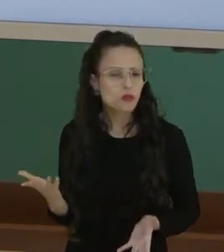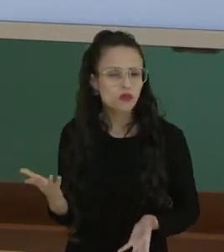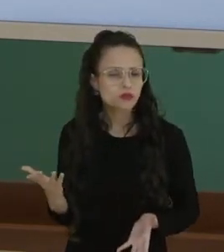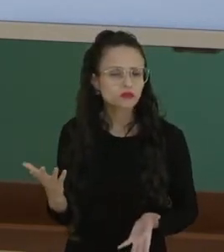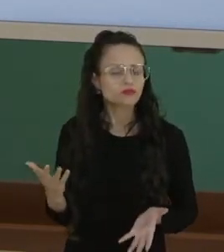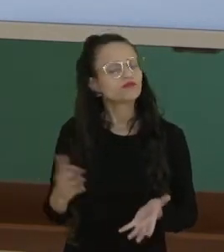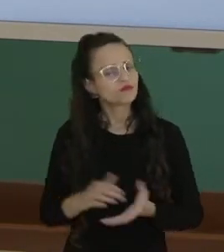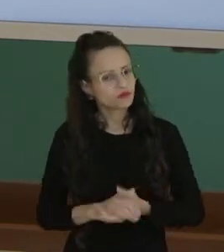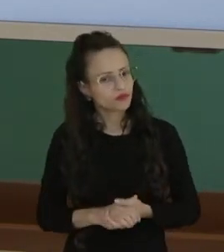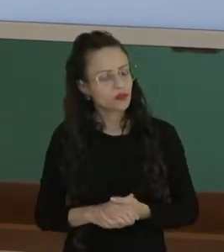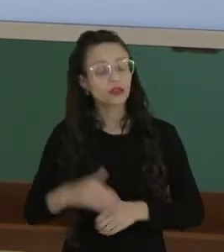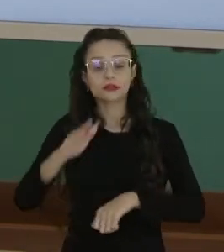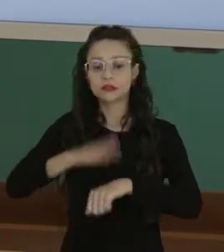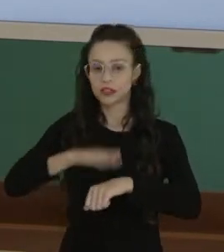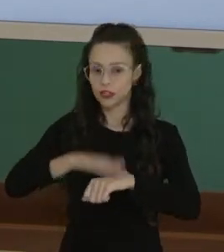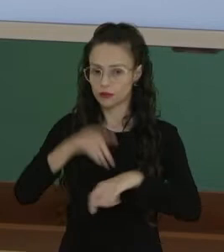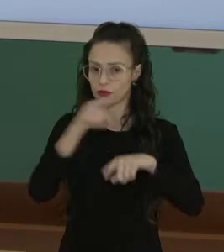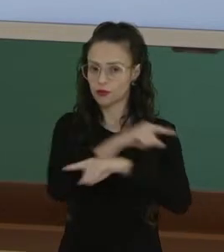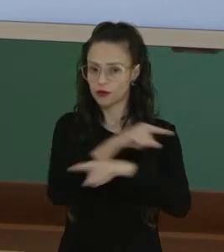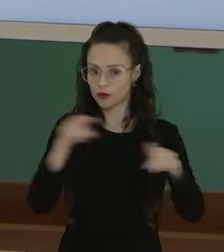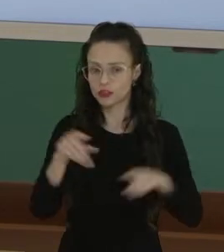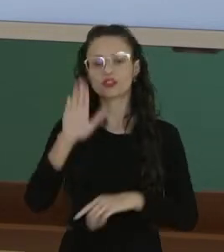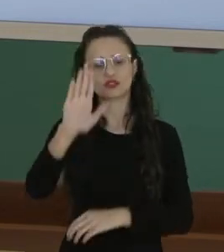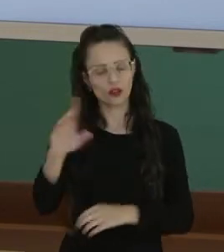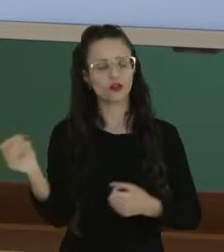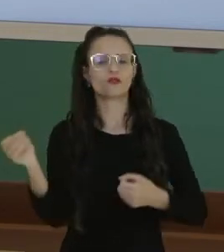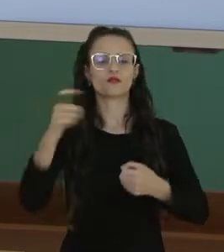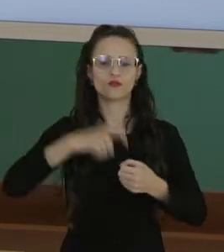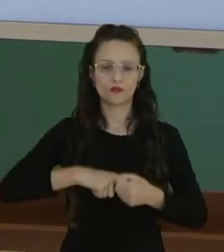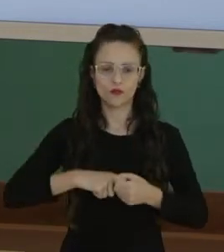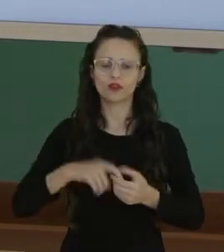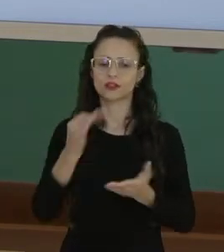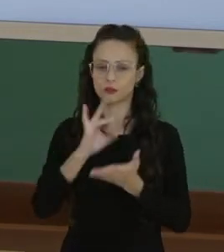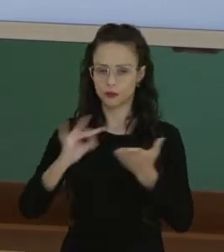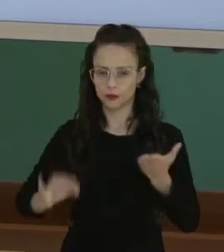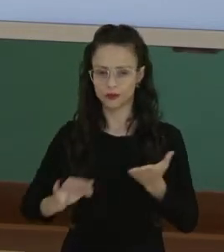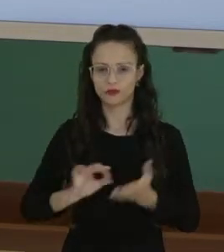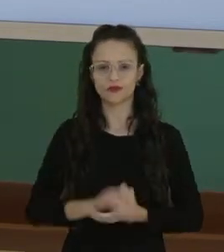lâmpada? Eu vou dar um tempinho para vocês e daqui a pouco a gente volta para responder.